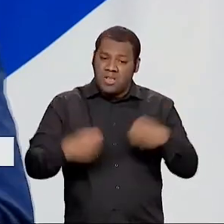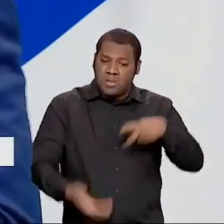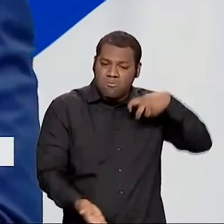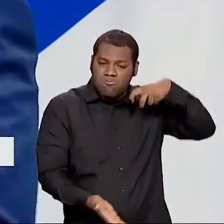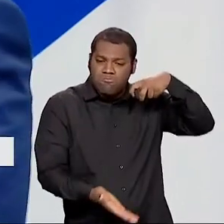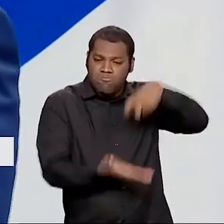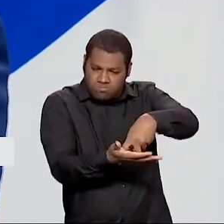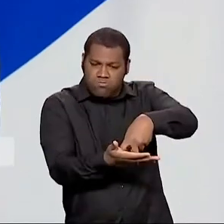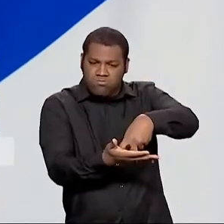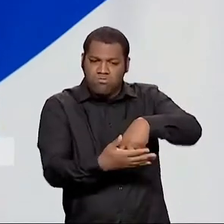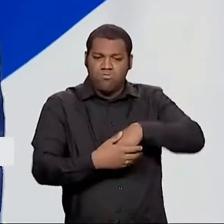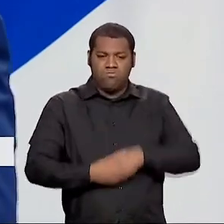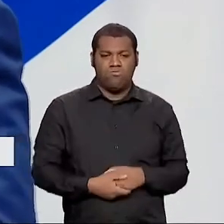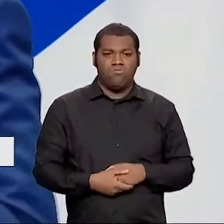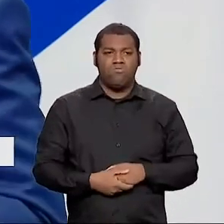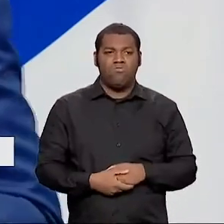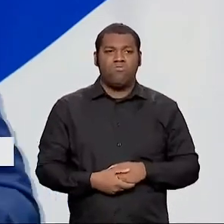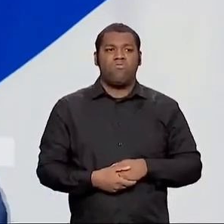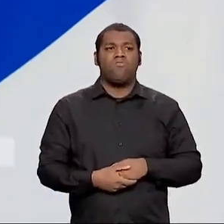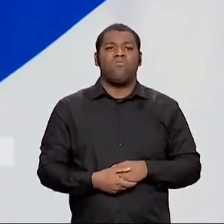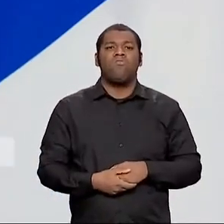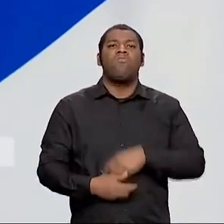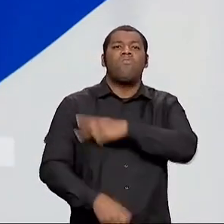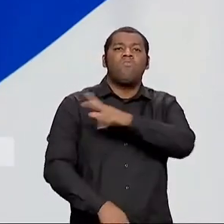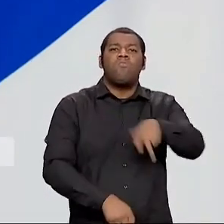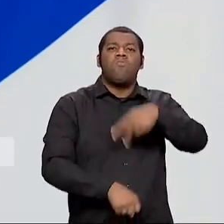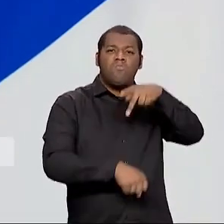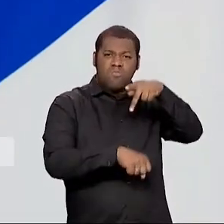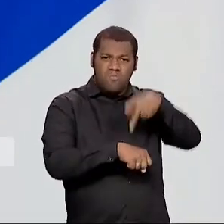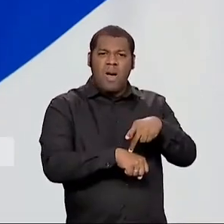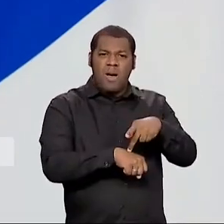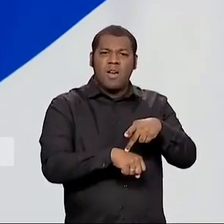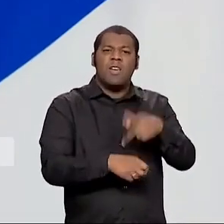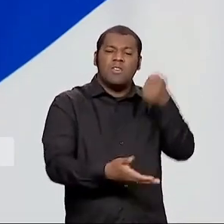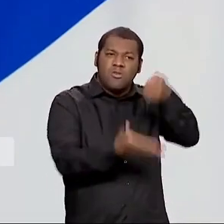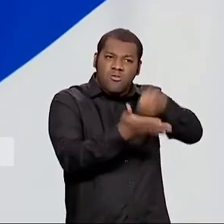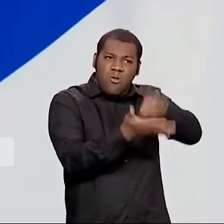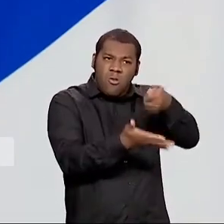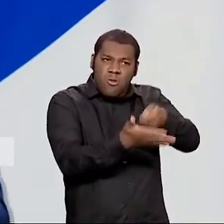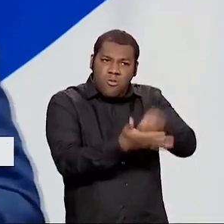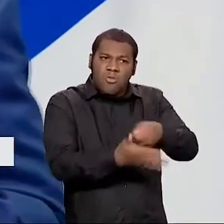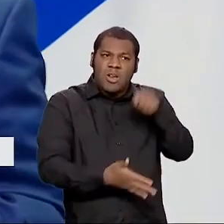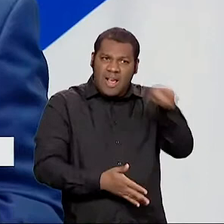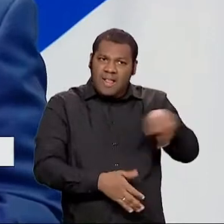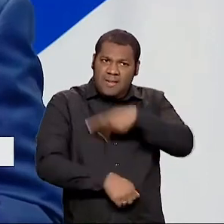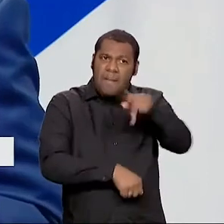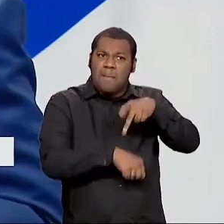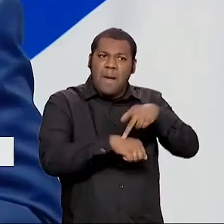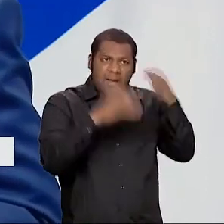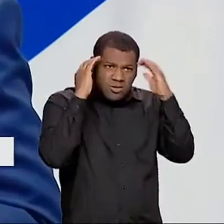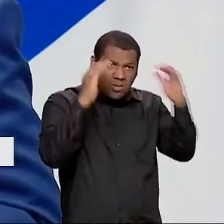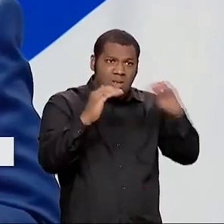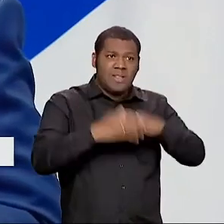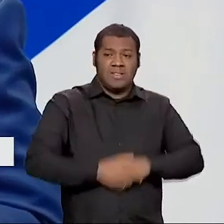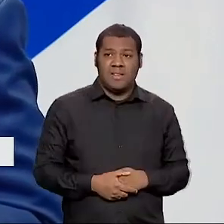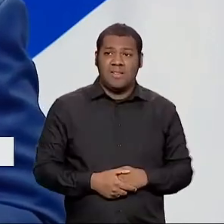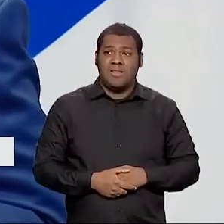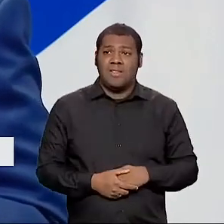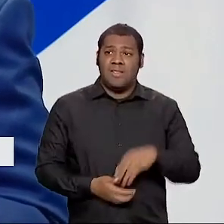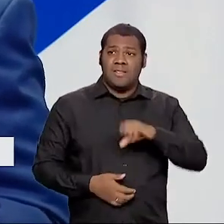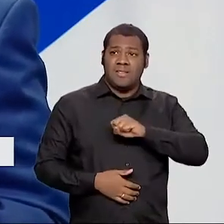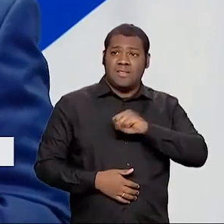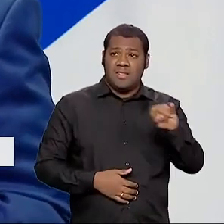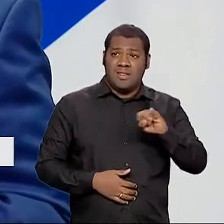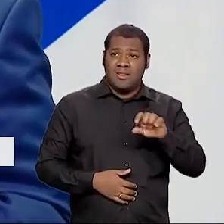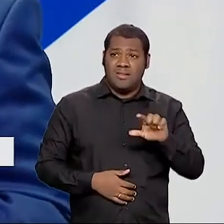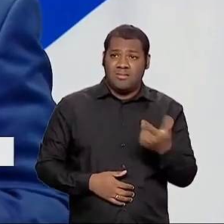que todos os países que estão cumprindo têm que impor àquele que não está cumprindo. Se não for assim, não vai funcionar.